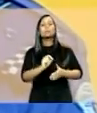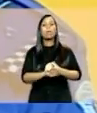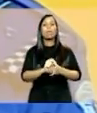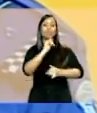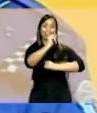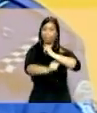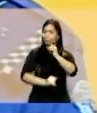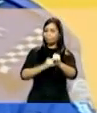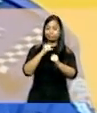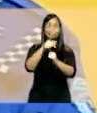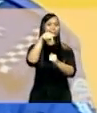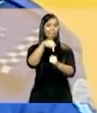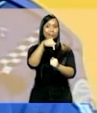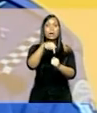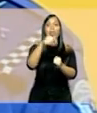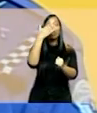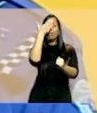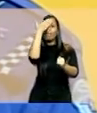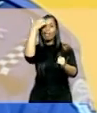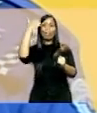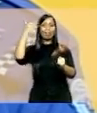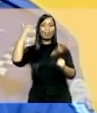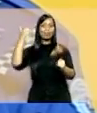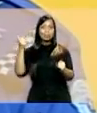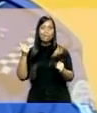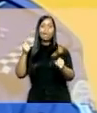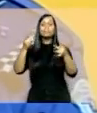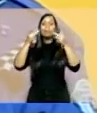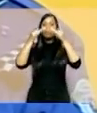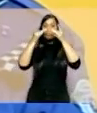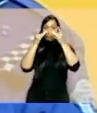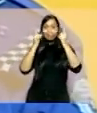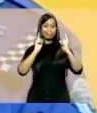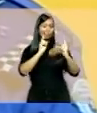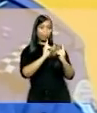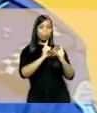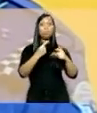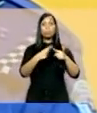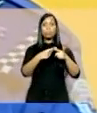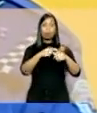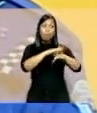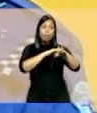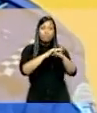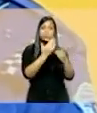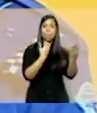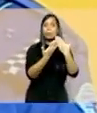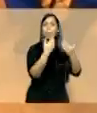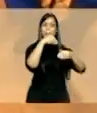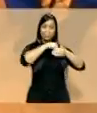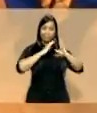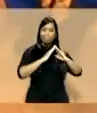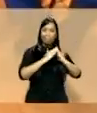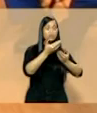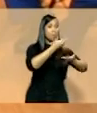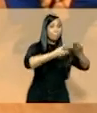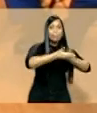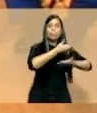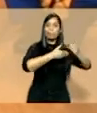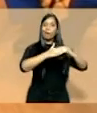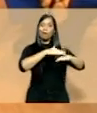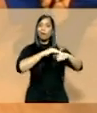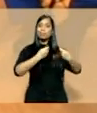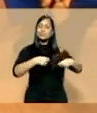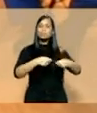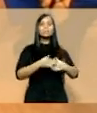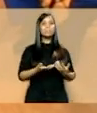digital. Esquece o pessoal. Eu preciso conversar com pessoas da minha casa. Os preceitos básicos da boa convivência.